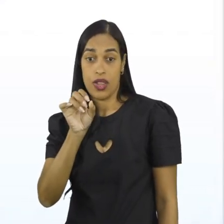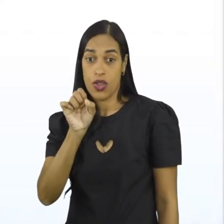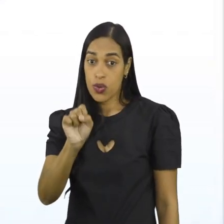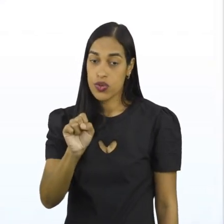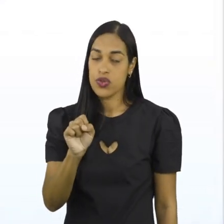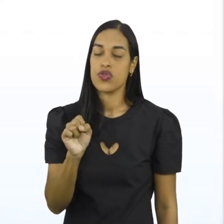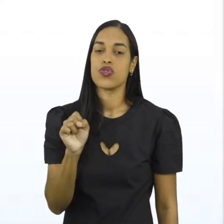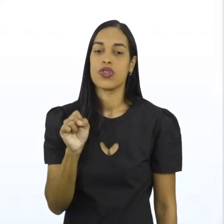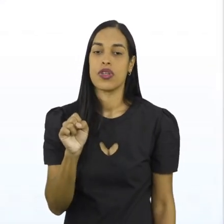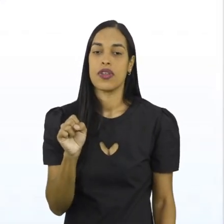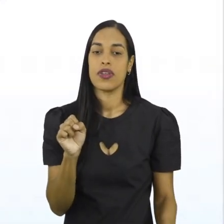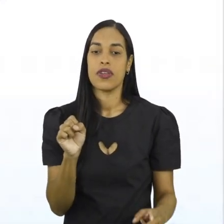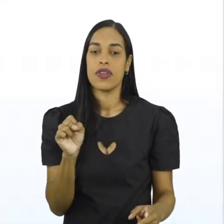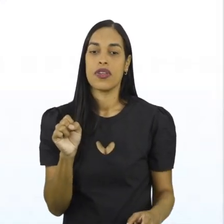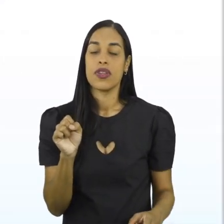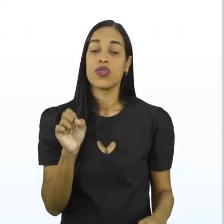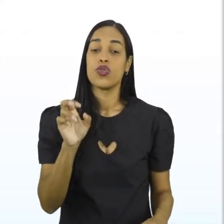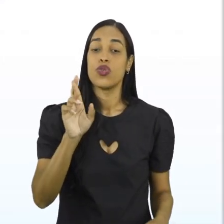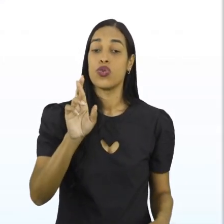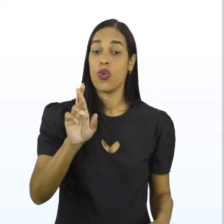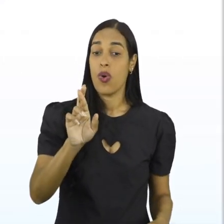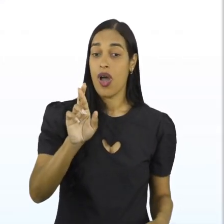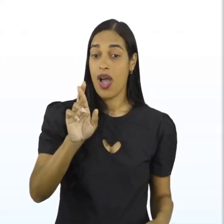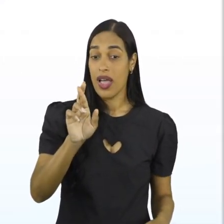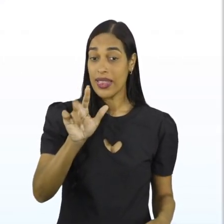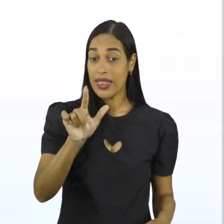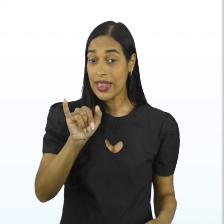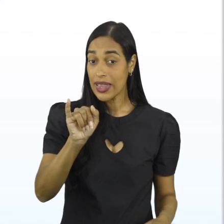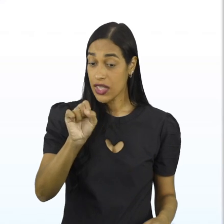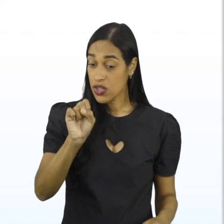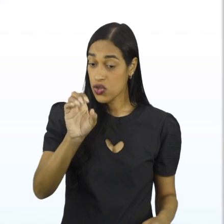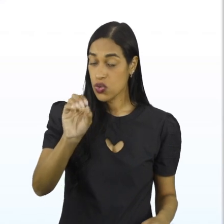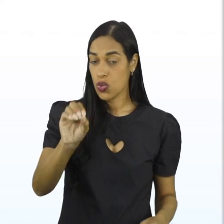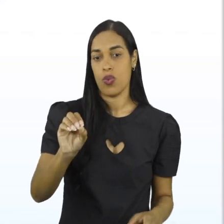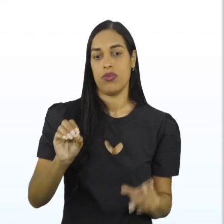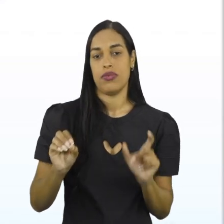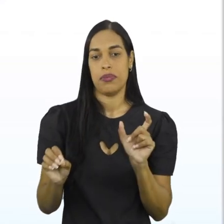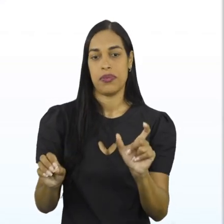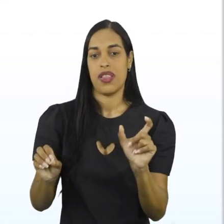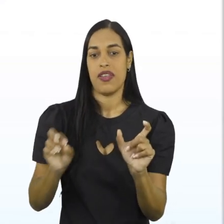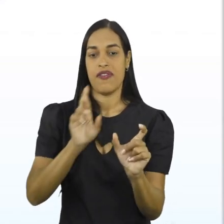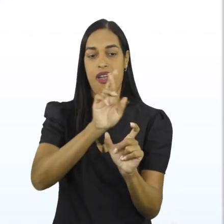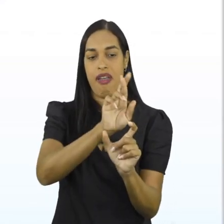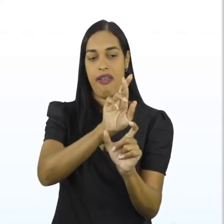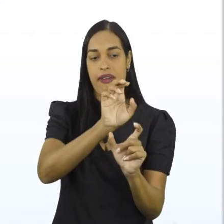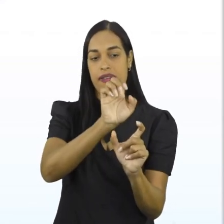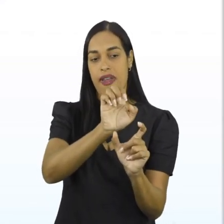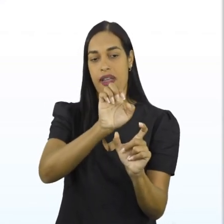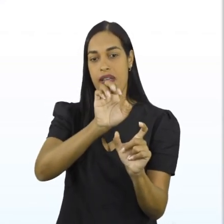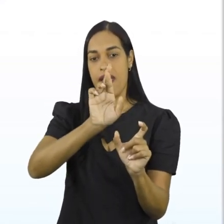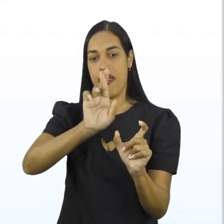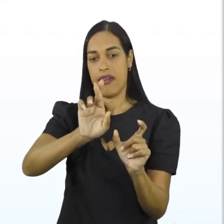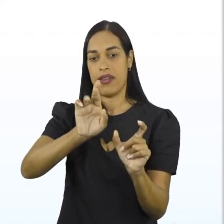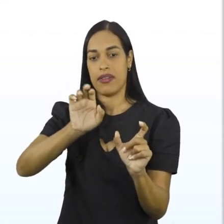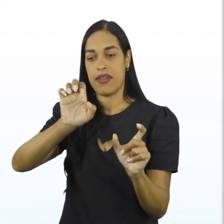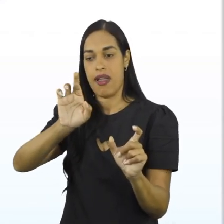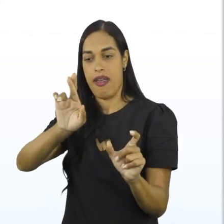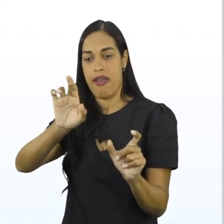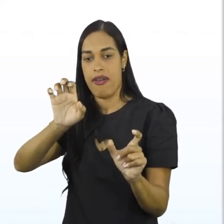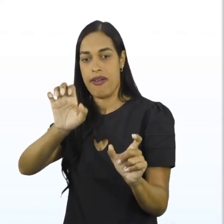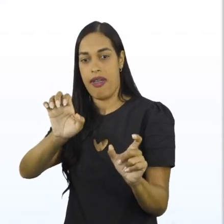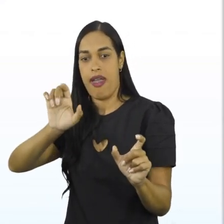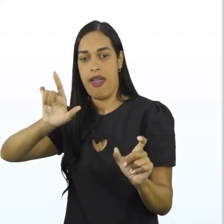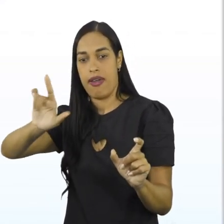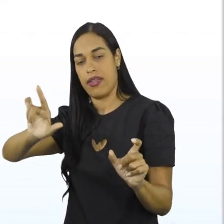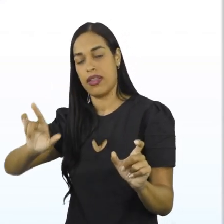vão vir do retículo endoplasmático liso. A gente não pode esquecer disso, tá? Aí assim, além de produzir